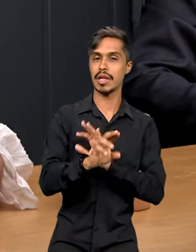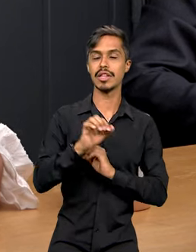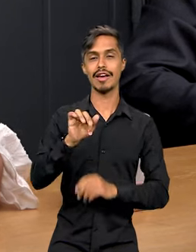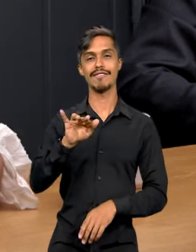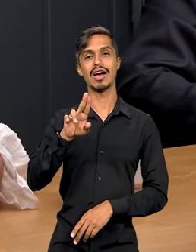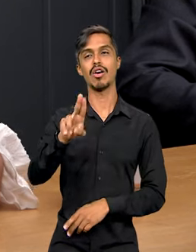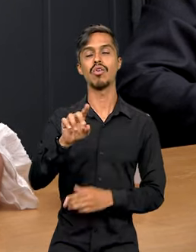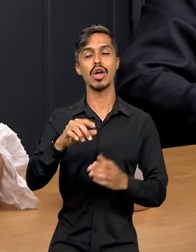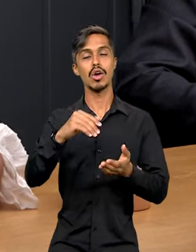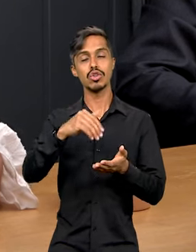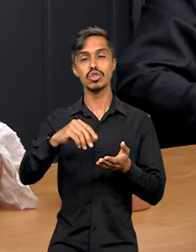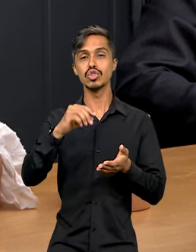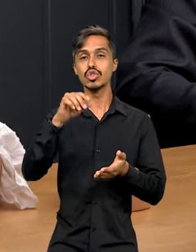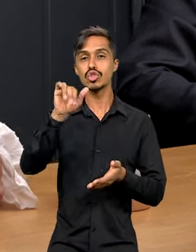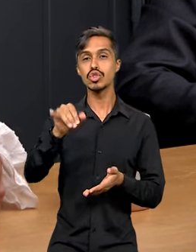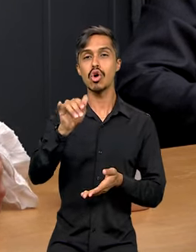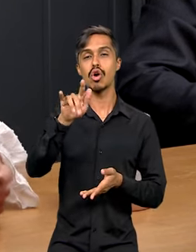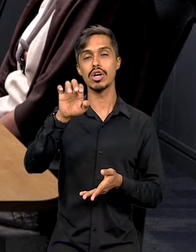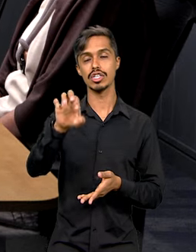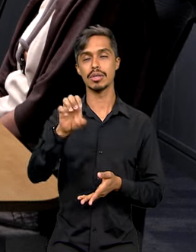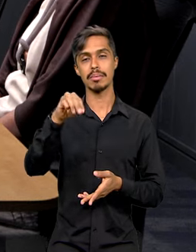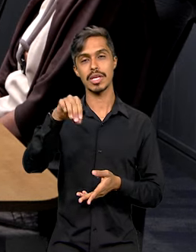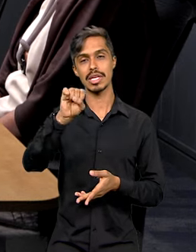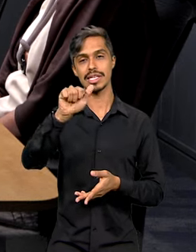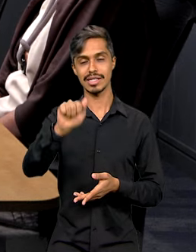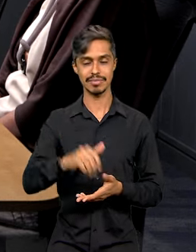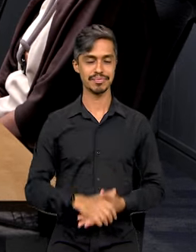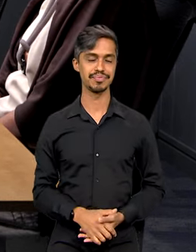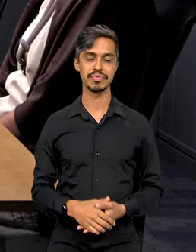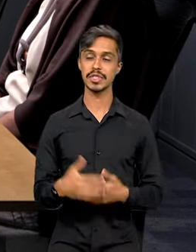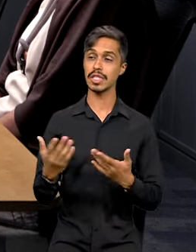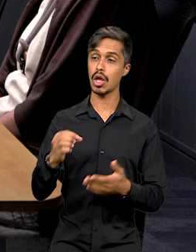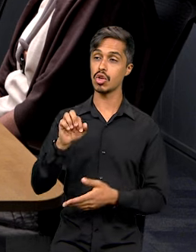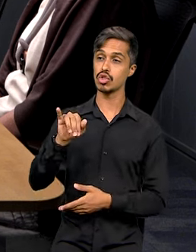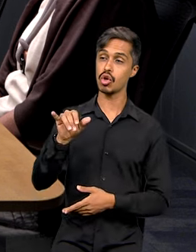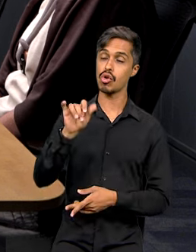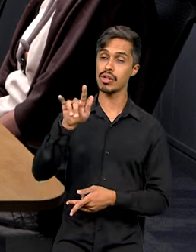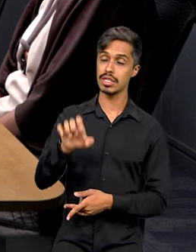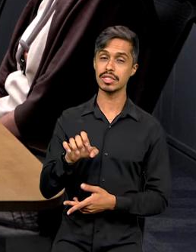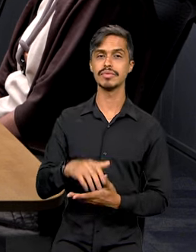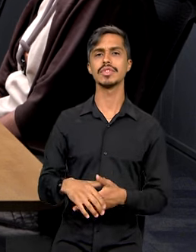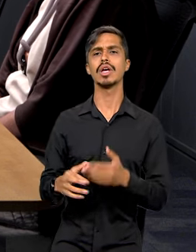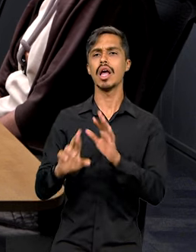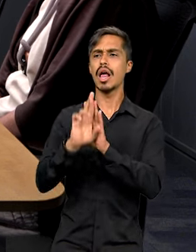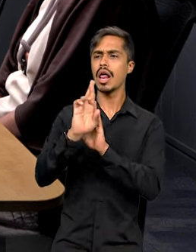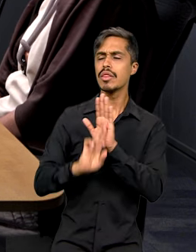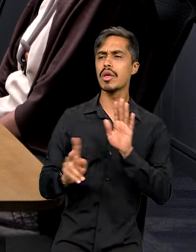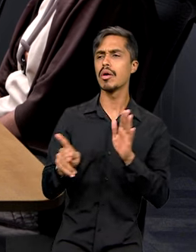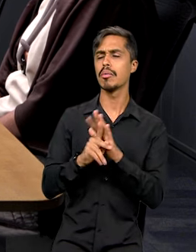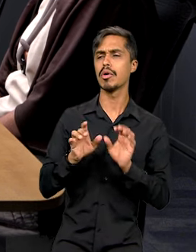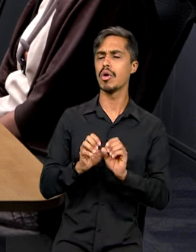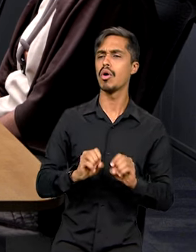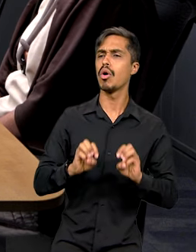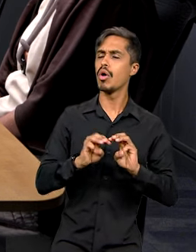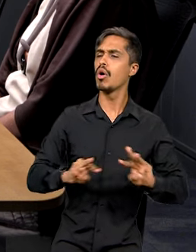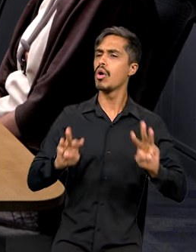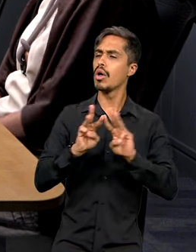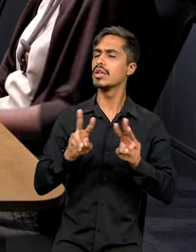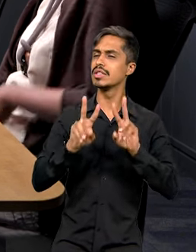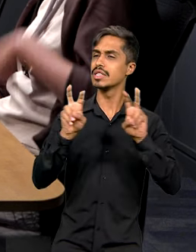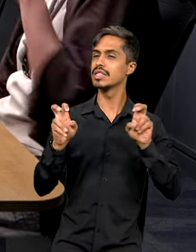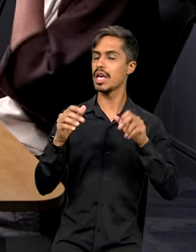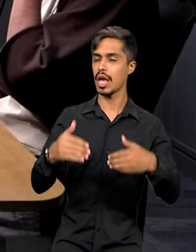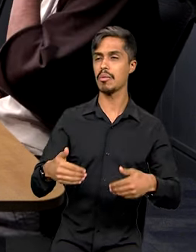Brasil Jorge mesa Jorge a edição de 2024 do relatório das Nações Unidas sobre o estado de